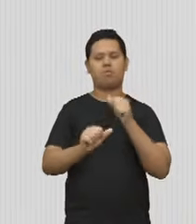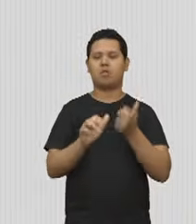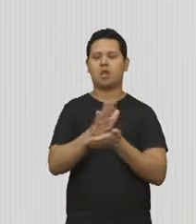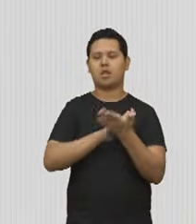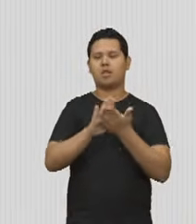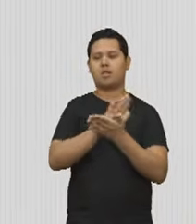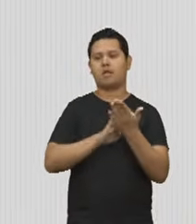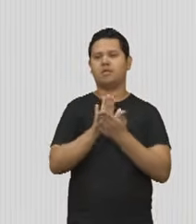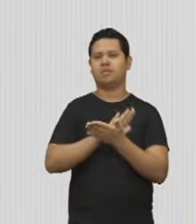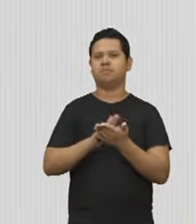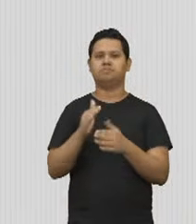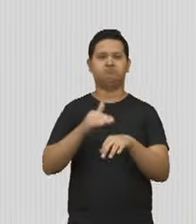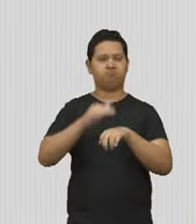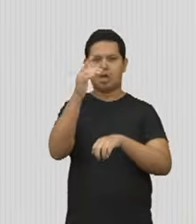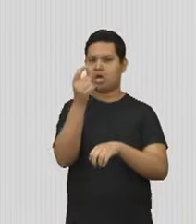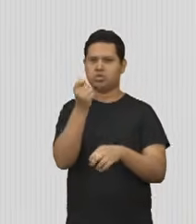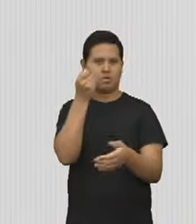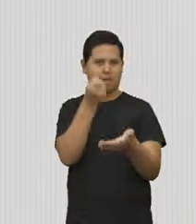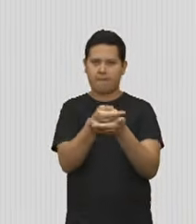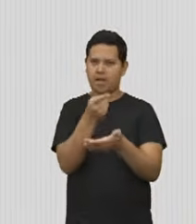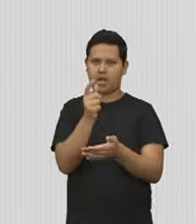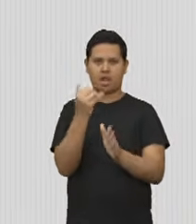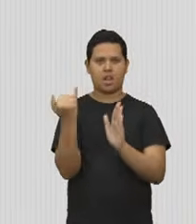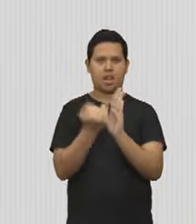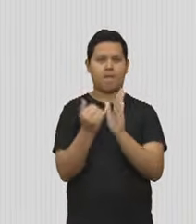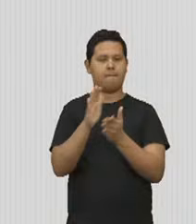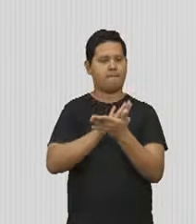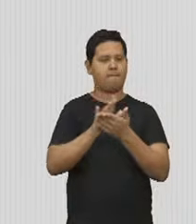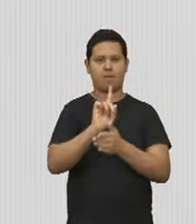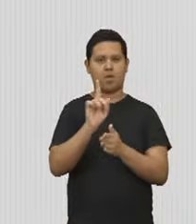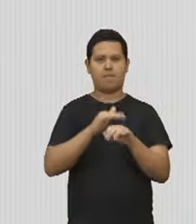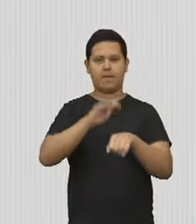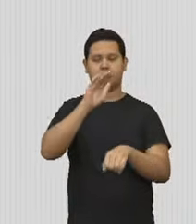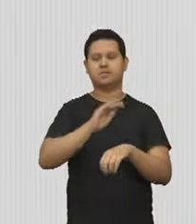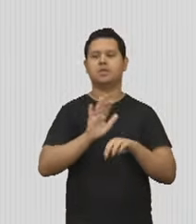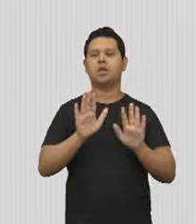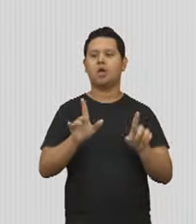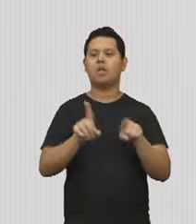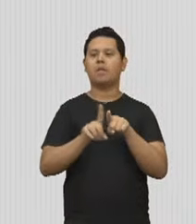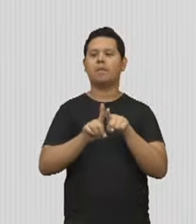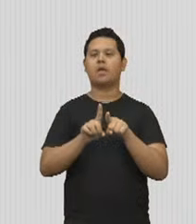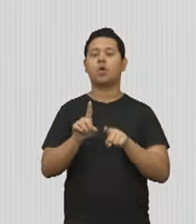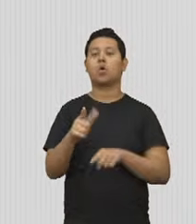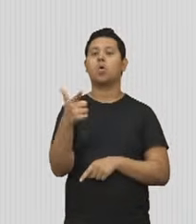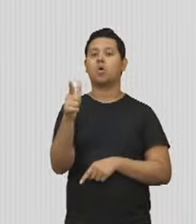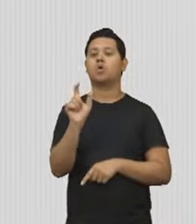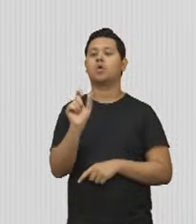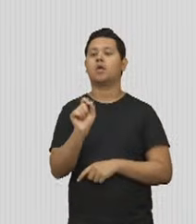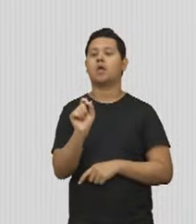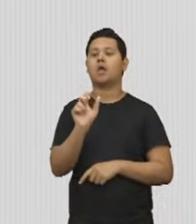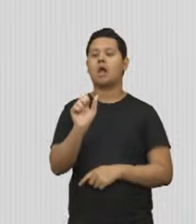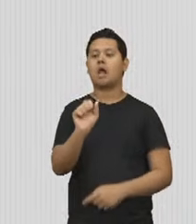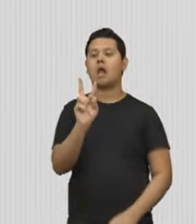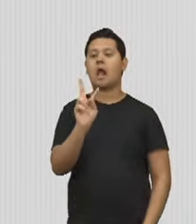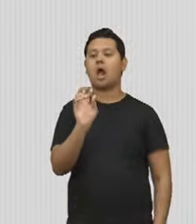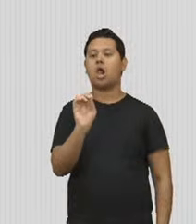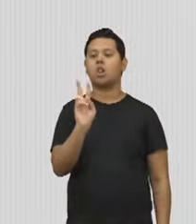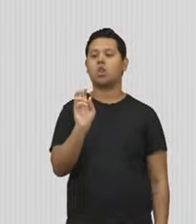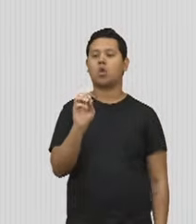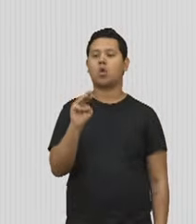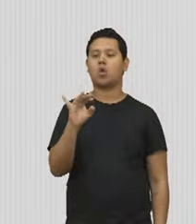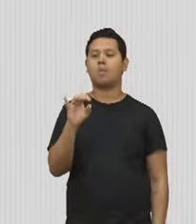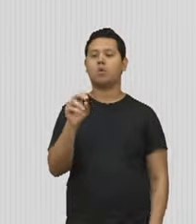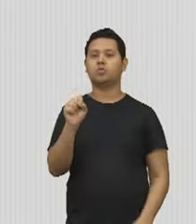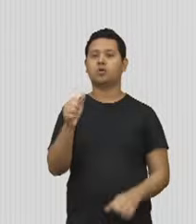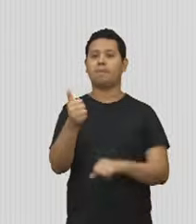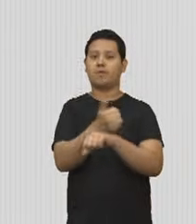de contribuição maior, não tem que pagar mais. Outro ponto importante também, que não tem alteração, os autônomos e